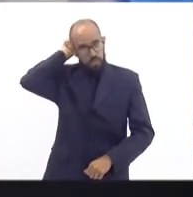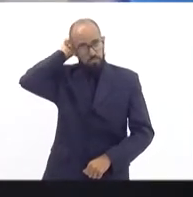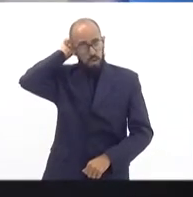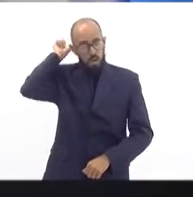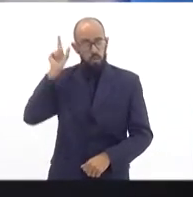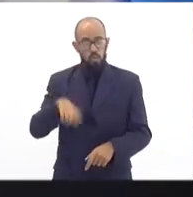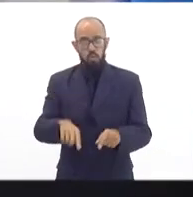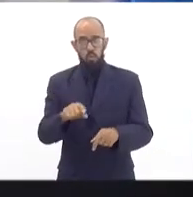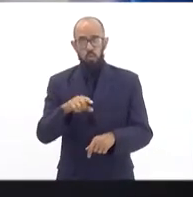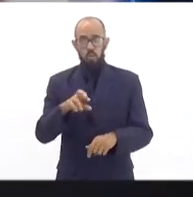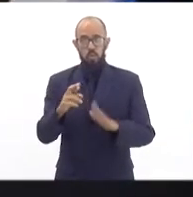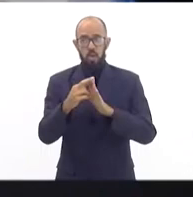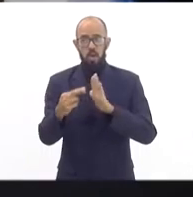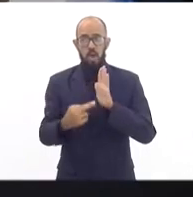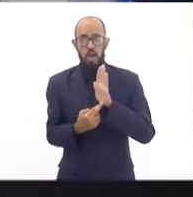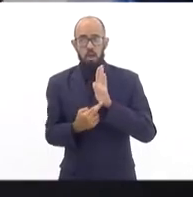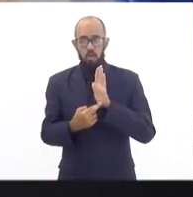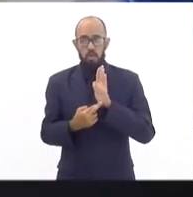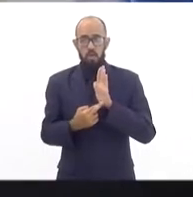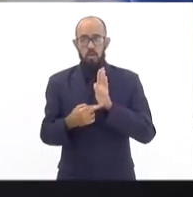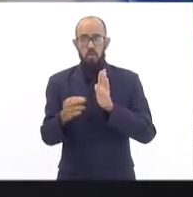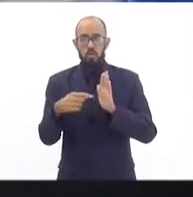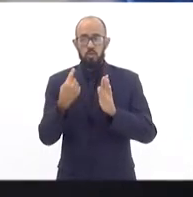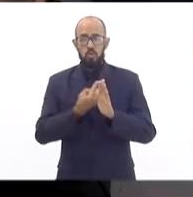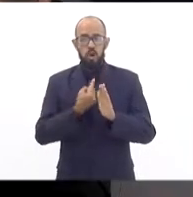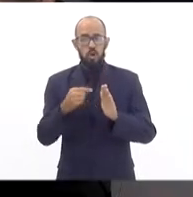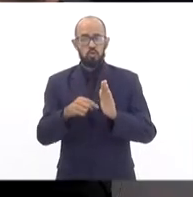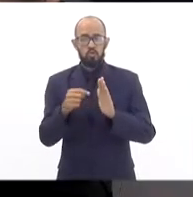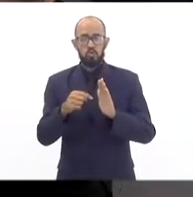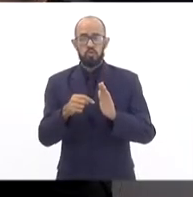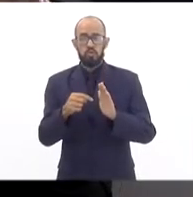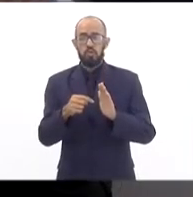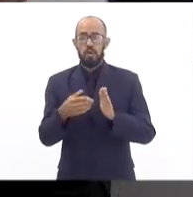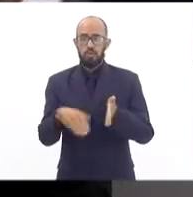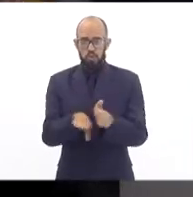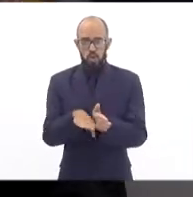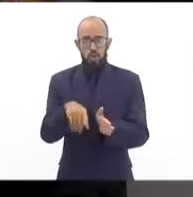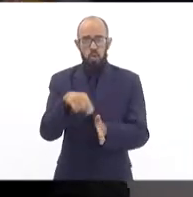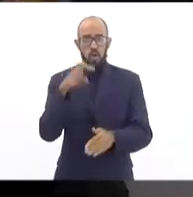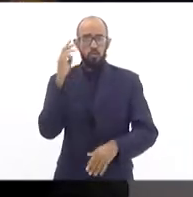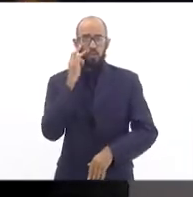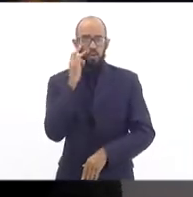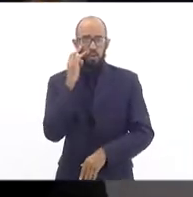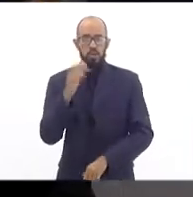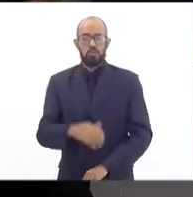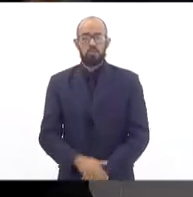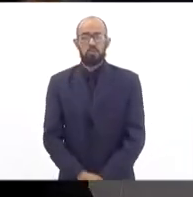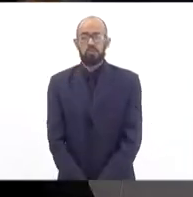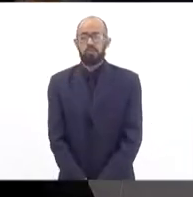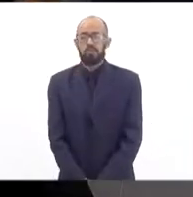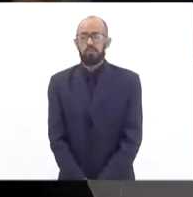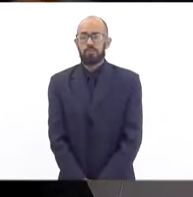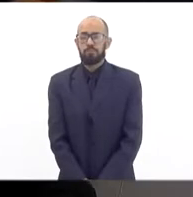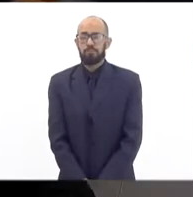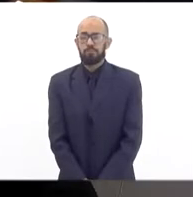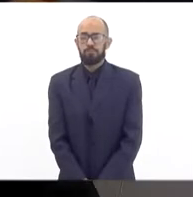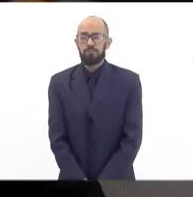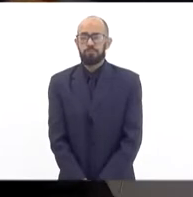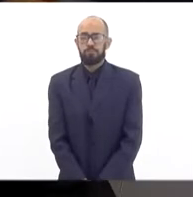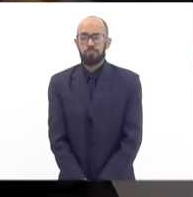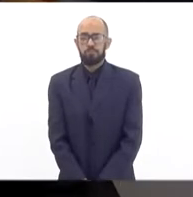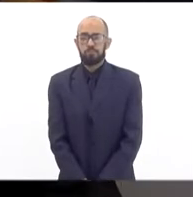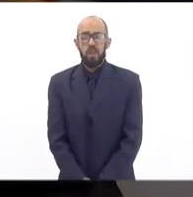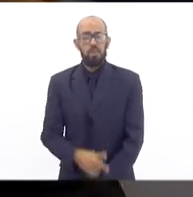nosso relator, que chegou, nosso deputado Valdec Carneiro. Tem mais gente aí. Tem mais